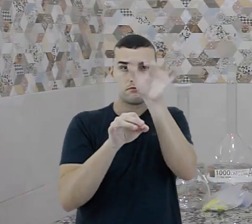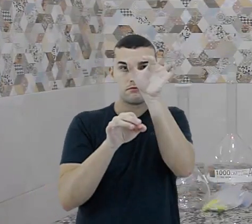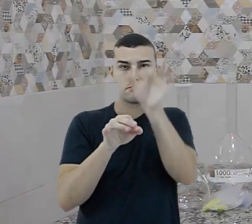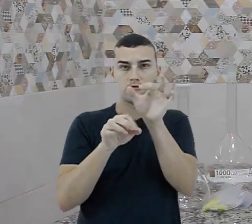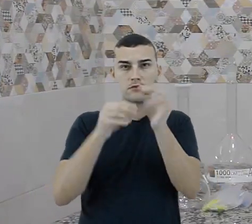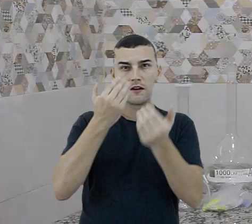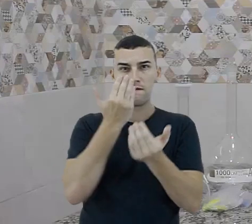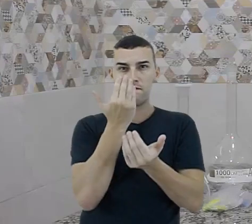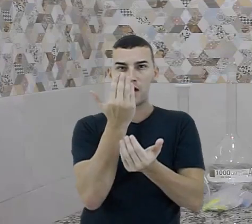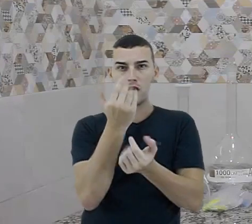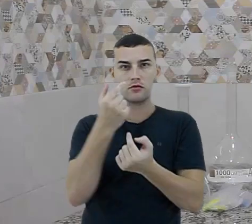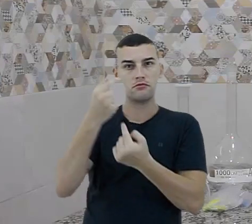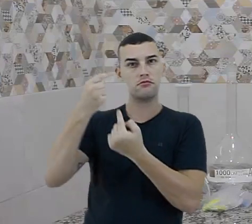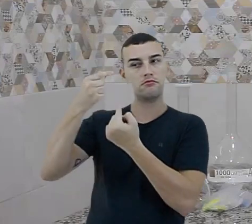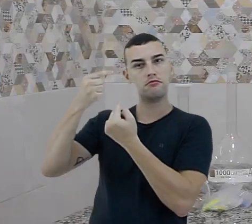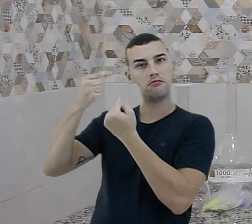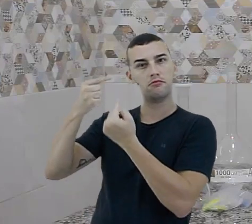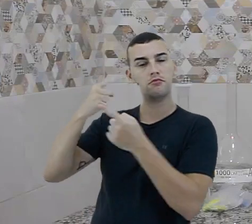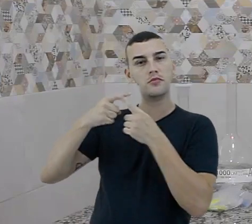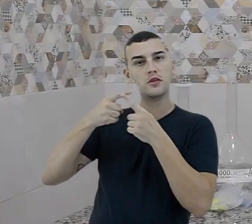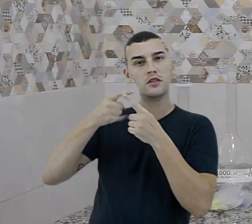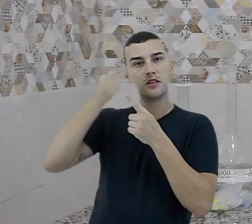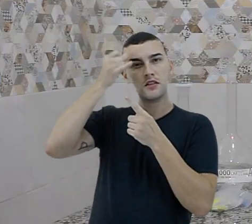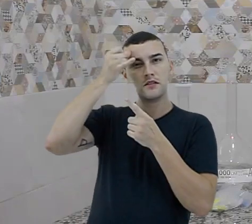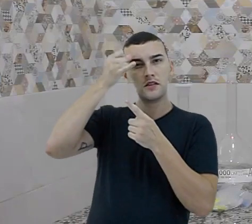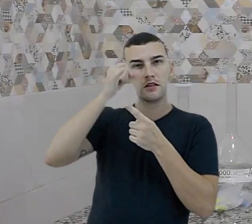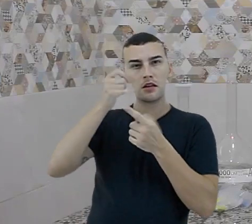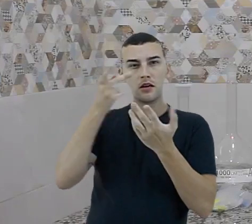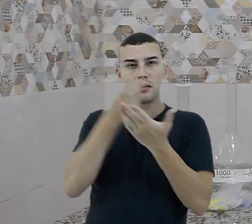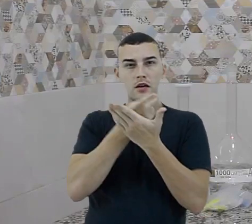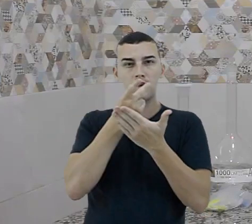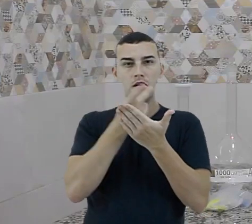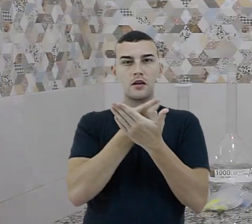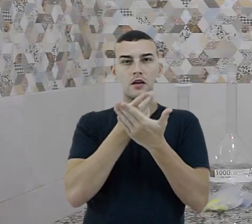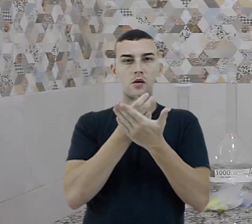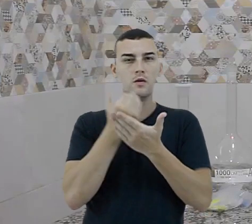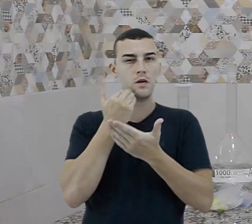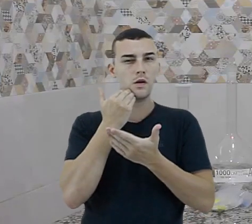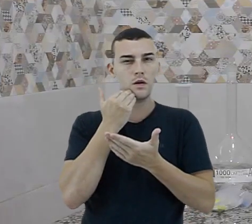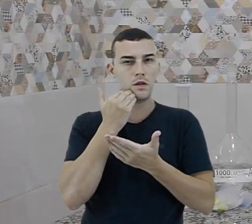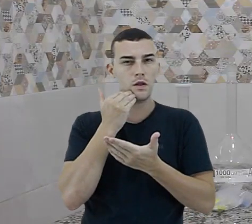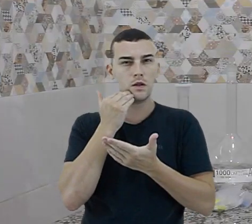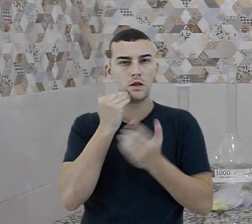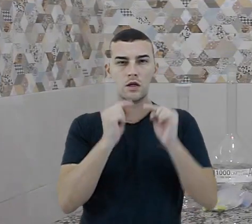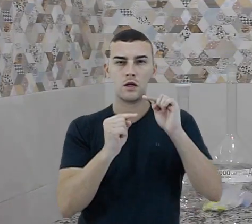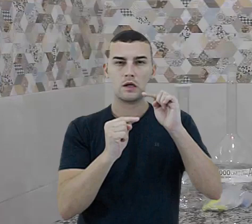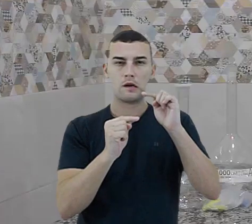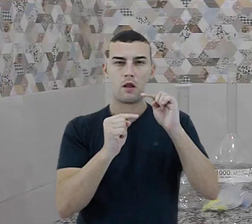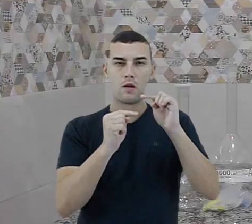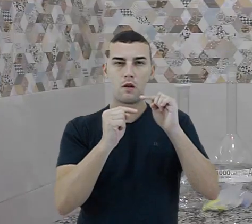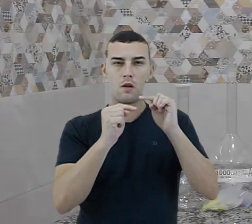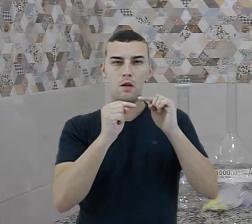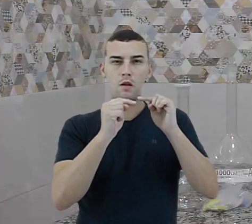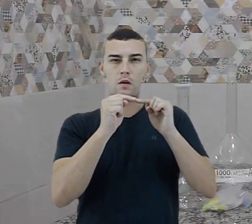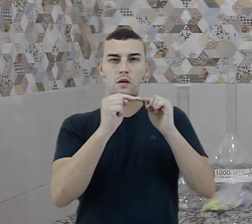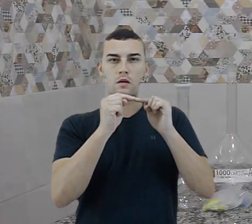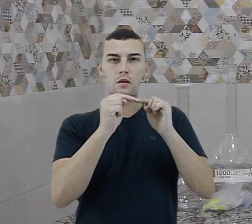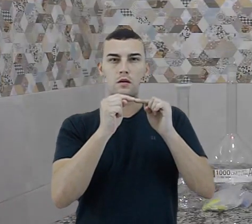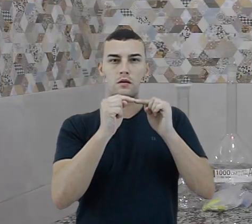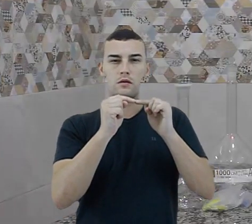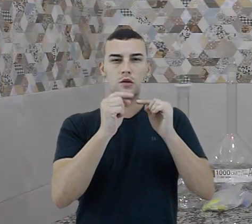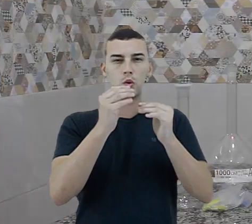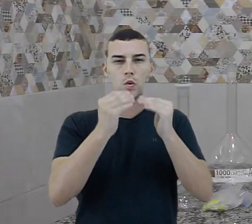tenho que colocar a proveta em ângulo reto à minha visão, para evitar erro de paralaxe, para evitar erro